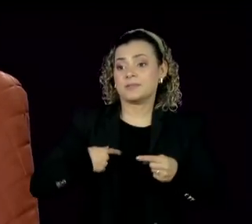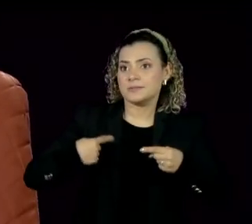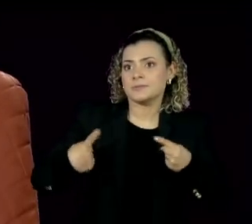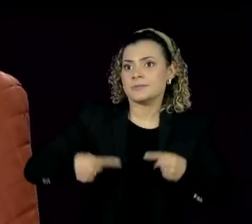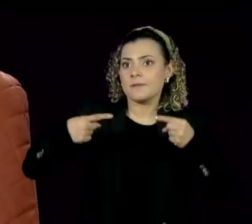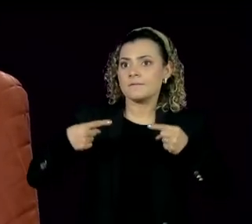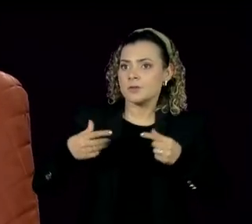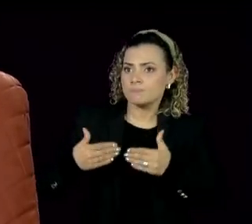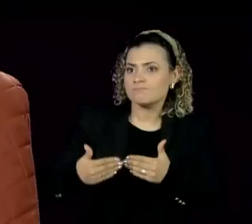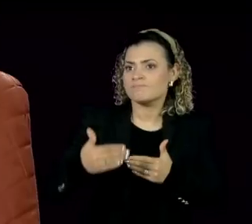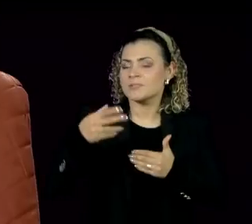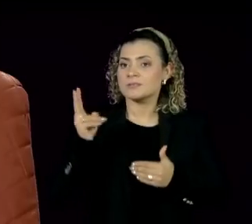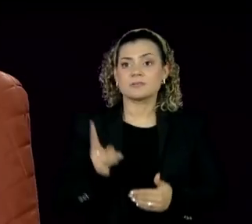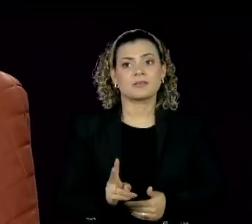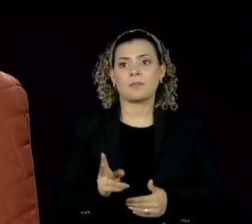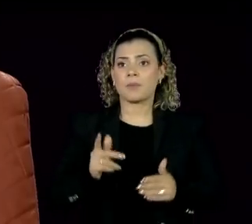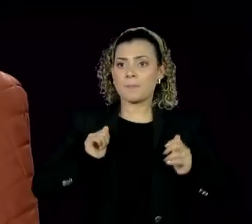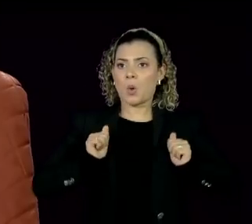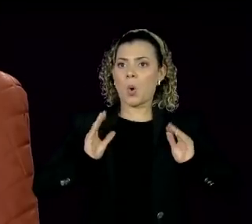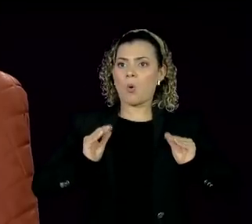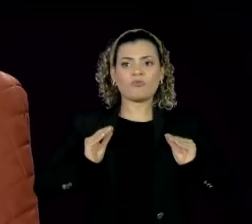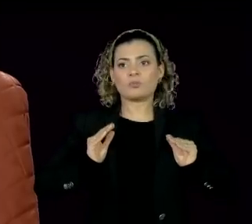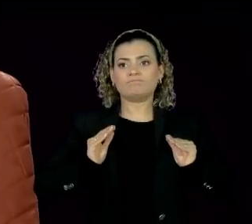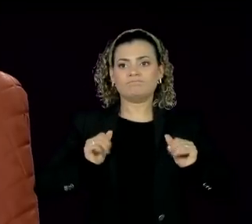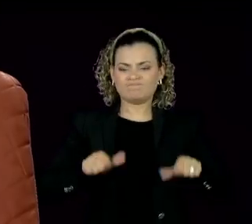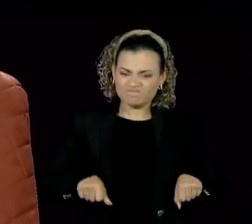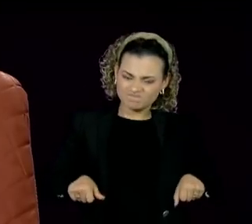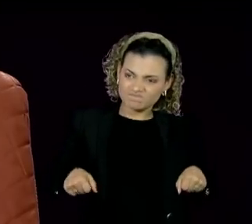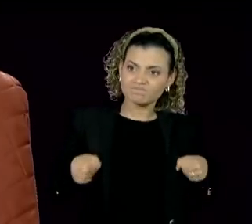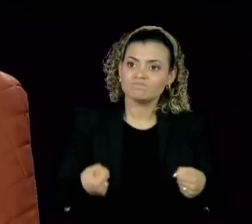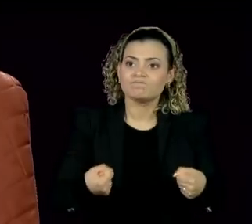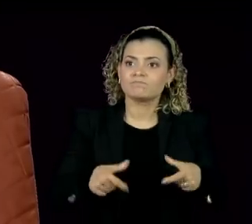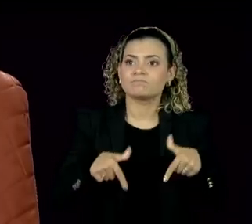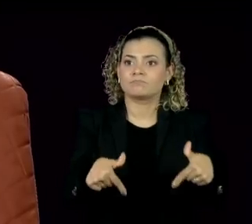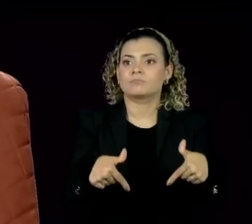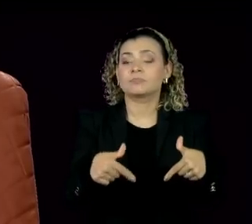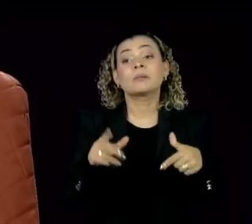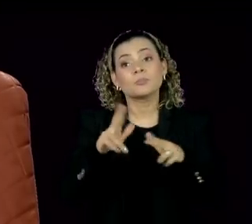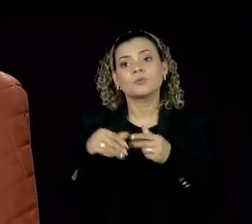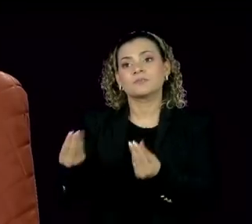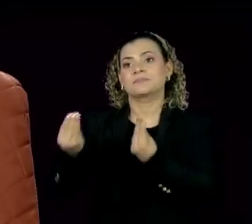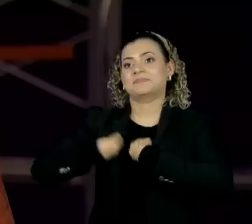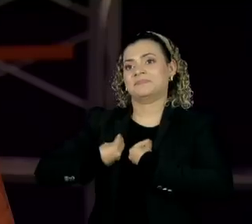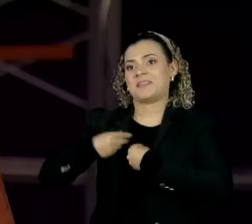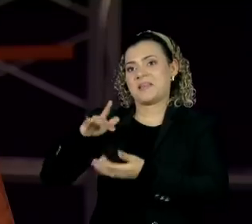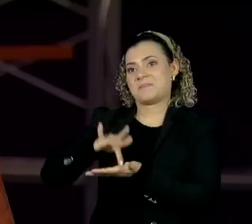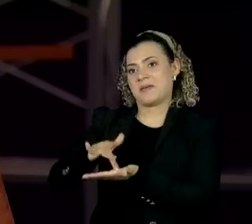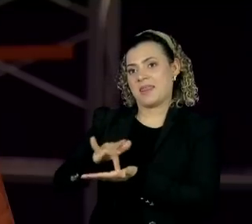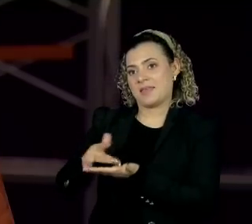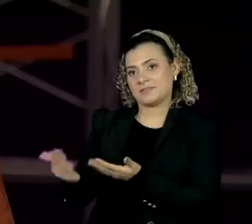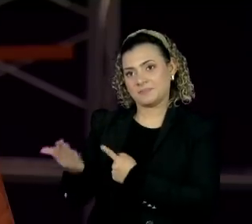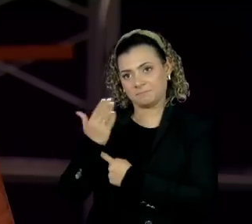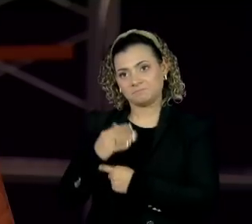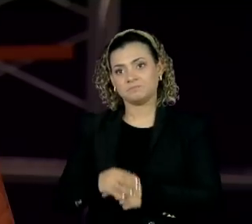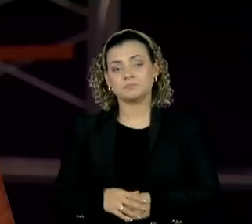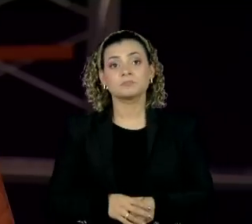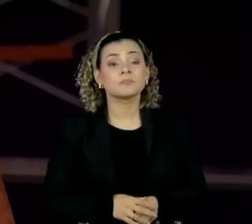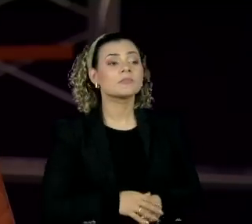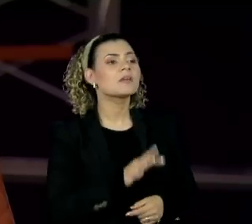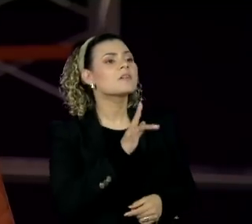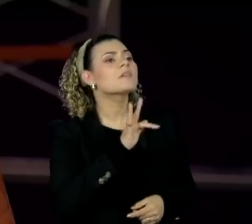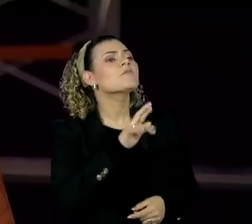desafiar, né, e sair um pouco da zona de conforto. E isso é uma coisa que o balé me trouxe muito forte. Ao mesmo tempo, Fernanda,